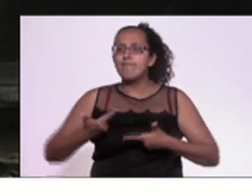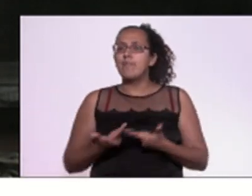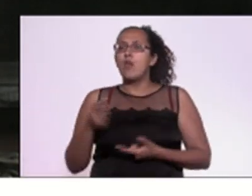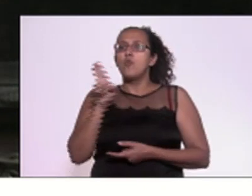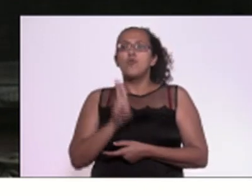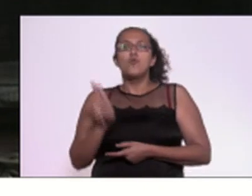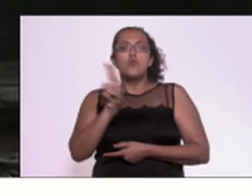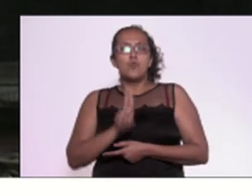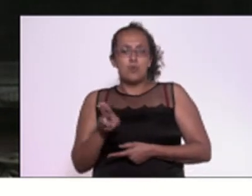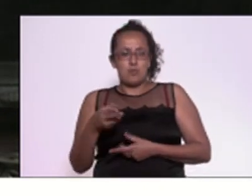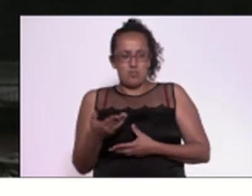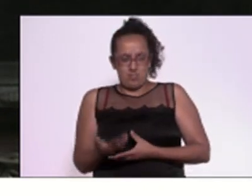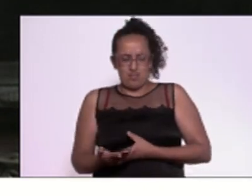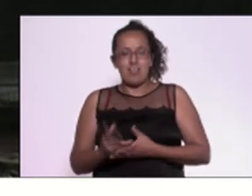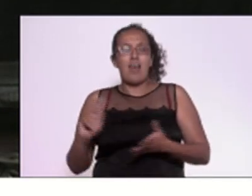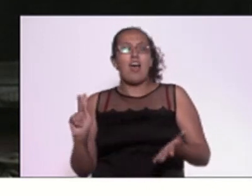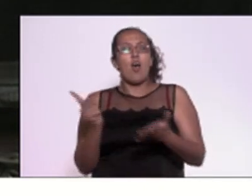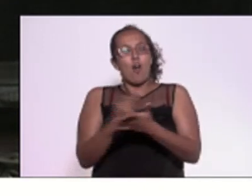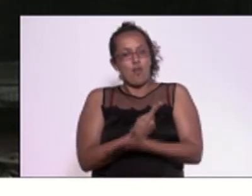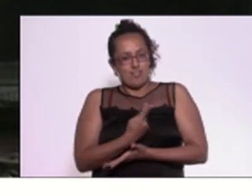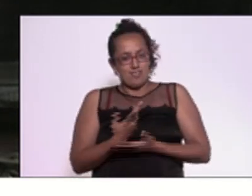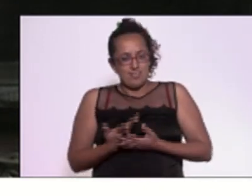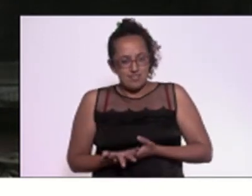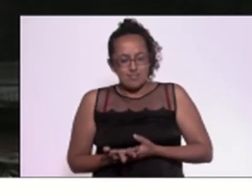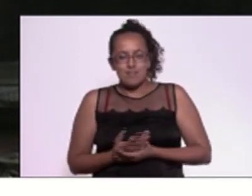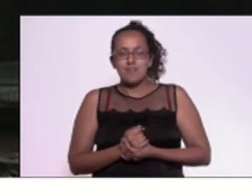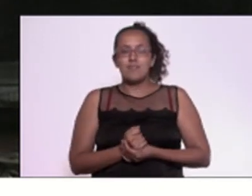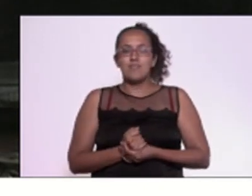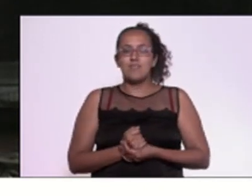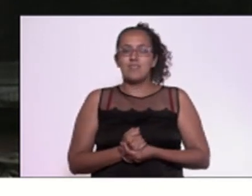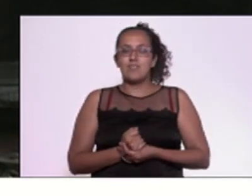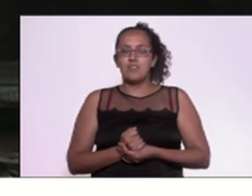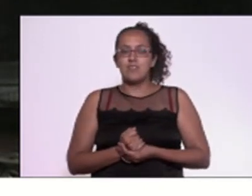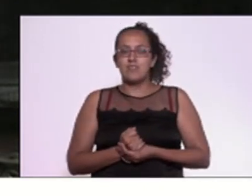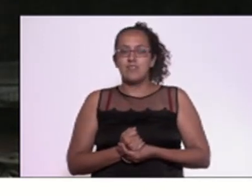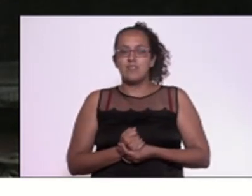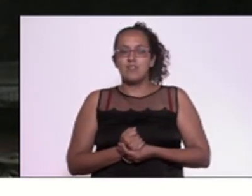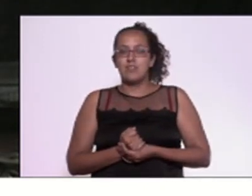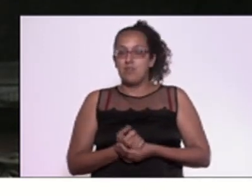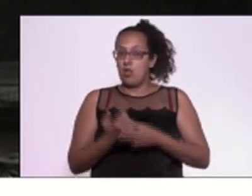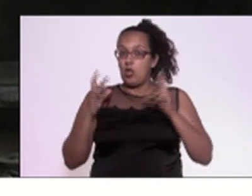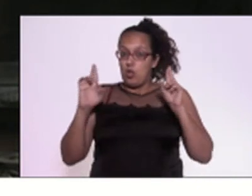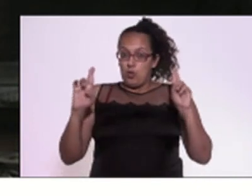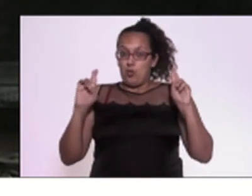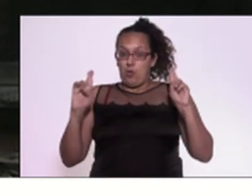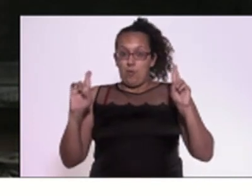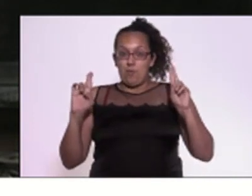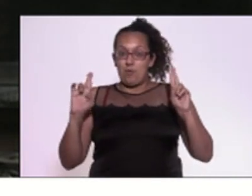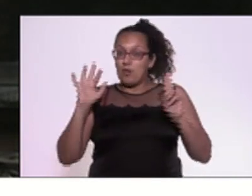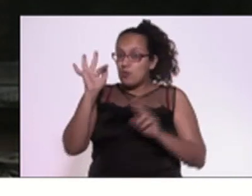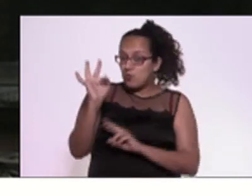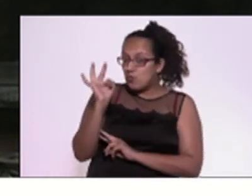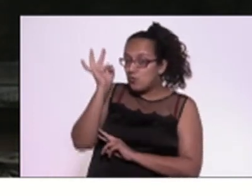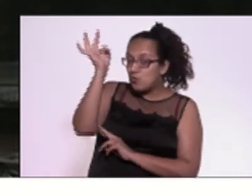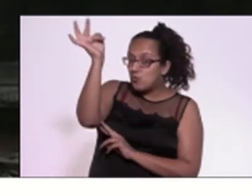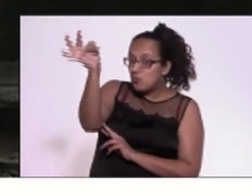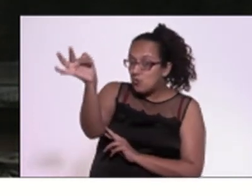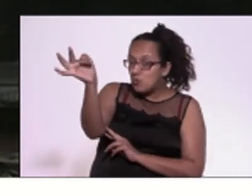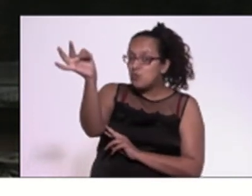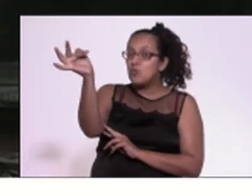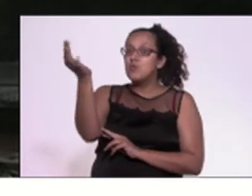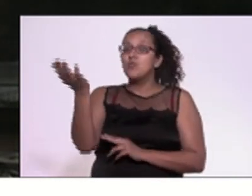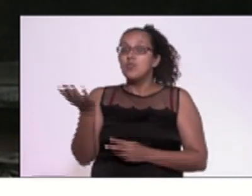todo o mundo, o Ponto Cine tirou Guadalupe, bairro da Zona Norte do Rio de Janeiro, das páginas